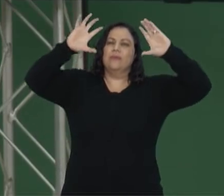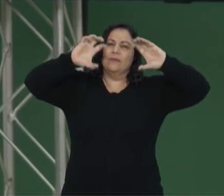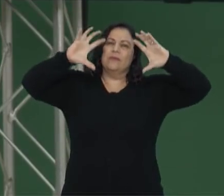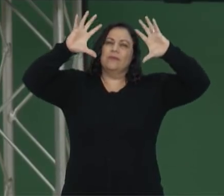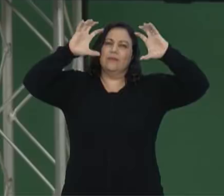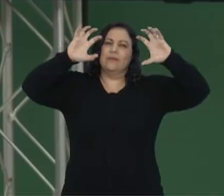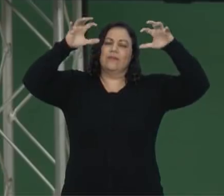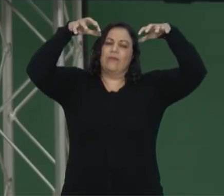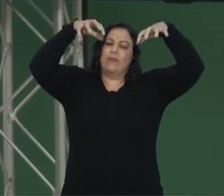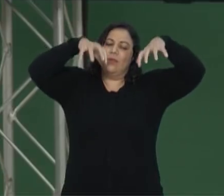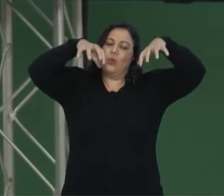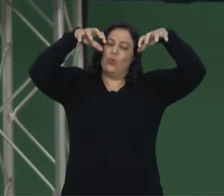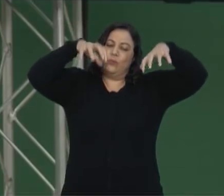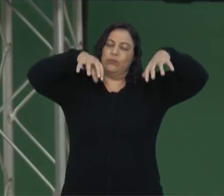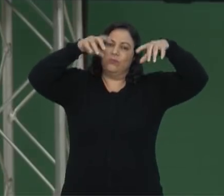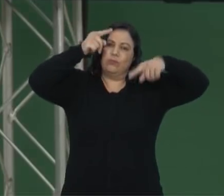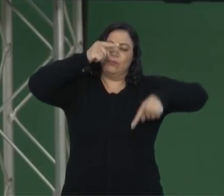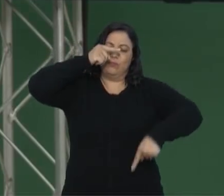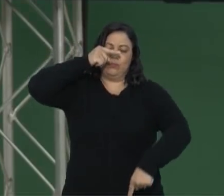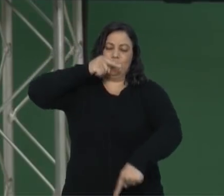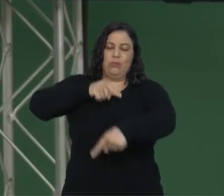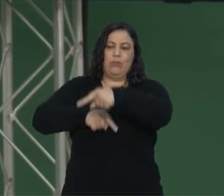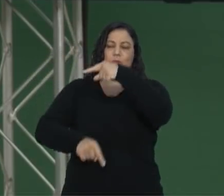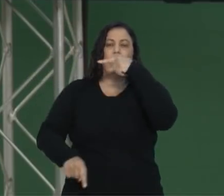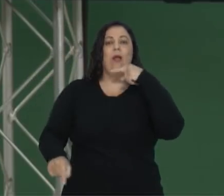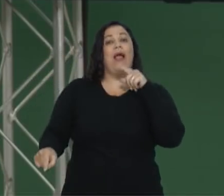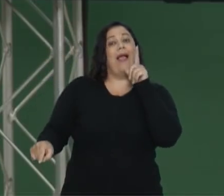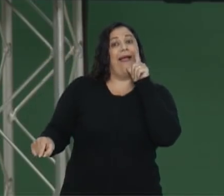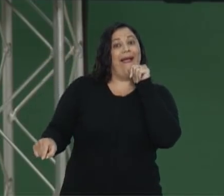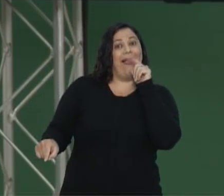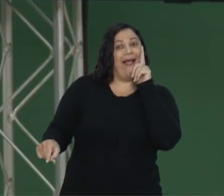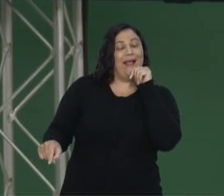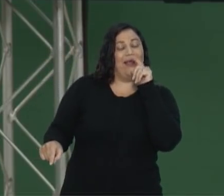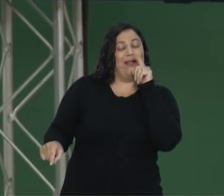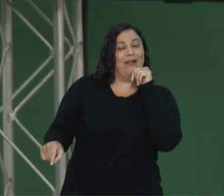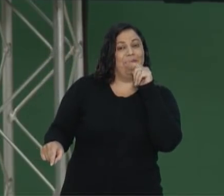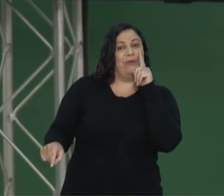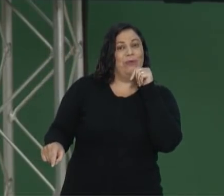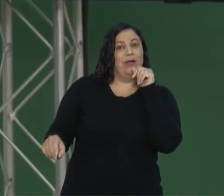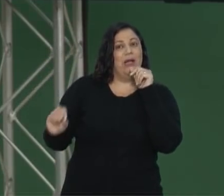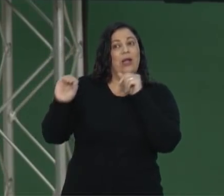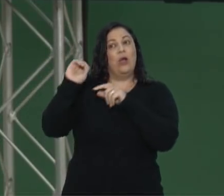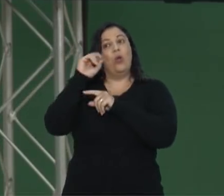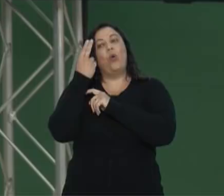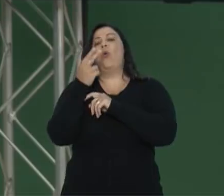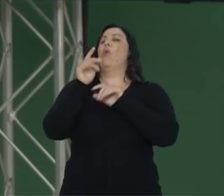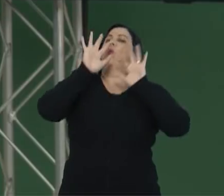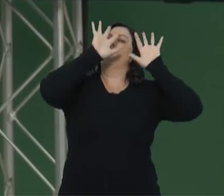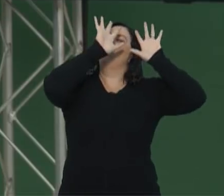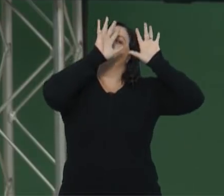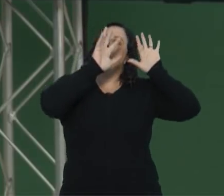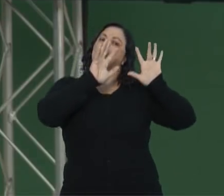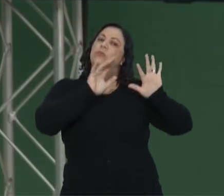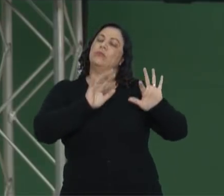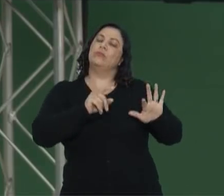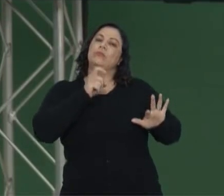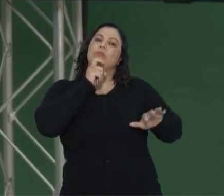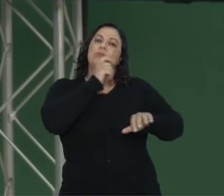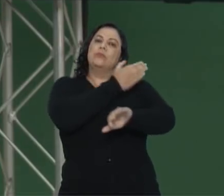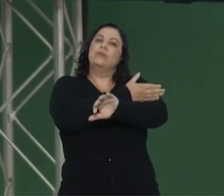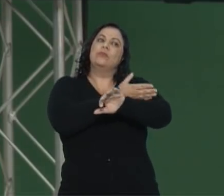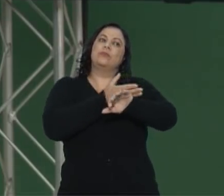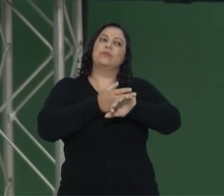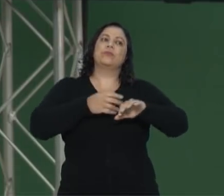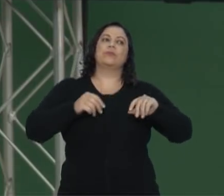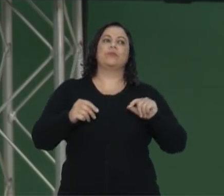ser líquido ou pode estar para o estado sólido, em forma de gelo ou de neve. Vai precipitar, olha a chuva caindo,